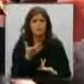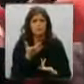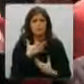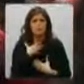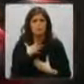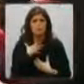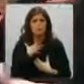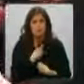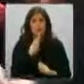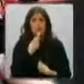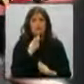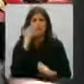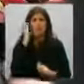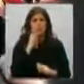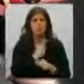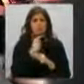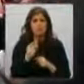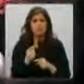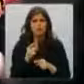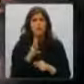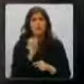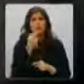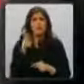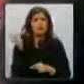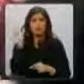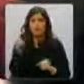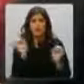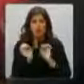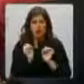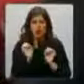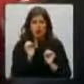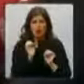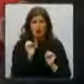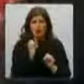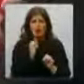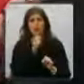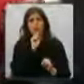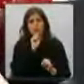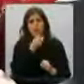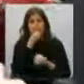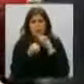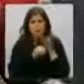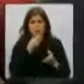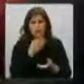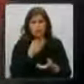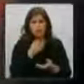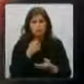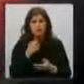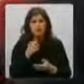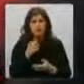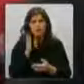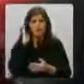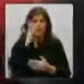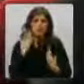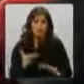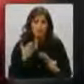em direto porque é que porque é que o João Gouveia não esteve aqui presente esclarecer estamos agora em direto mas estamos agora